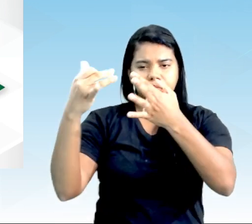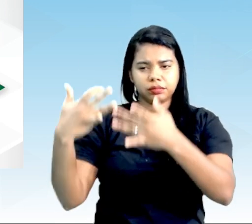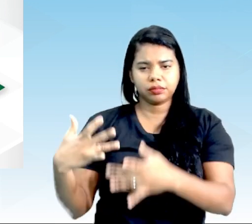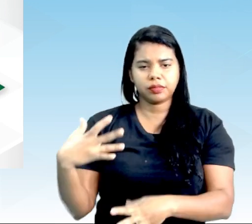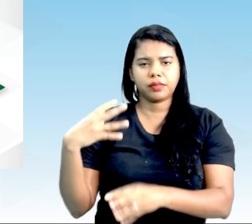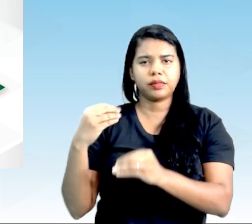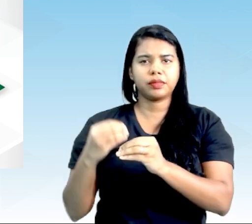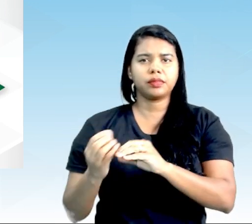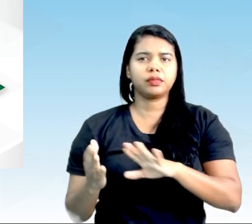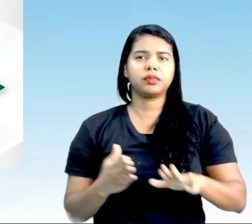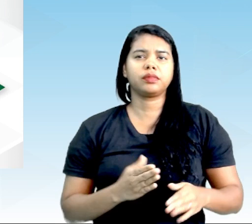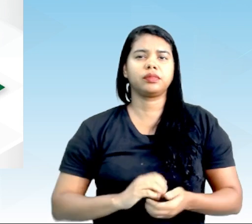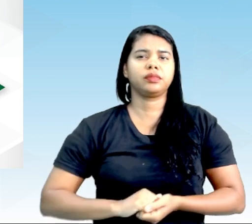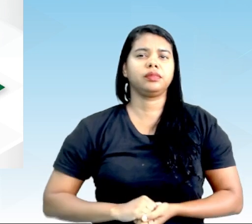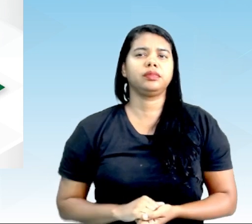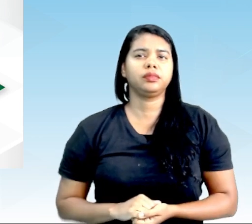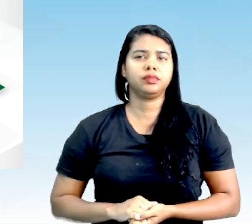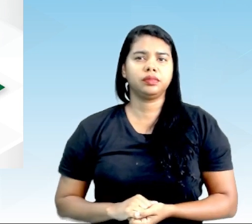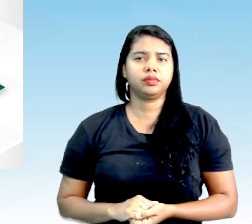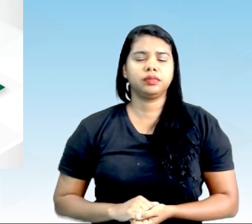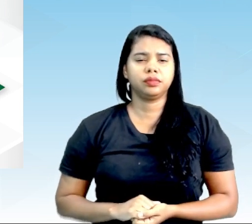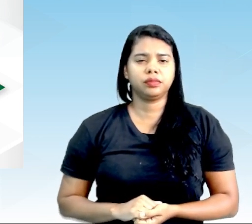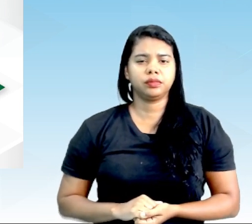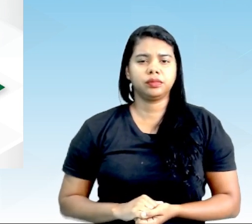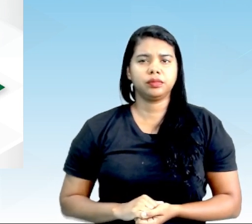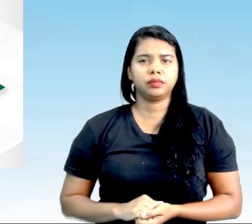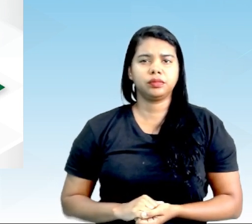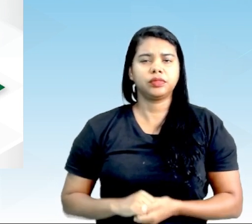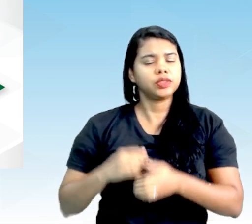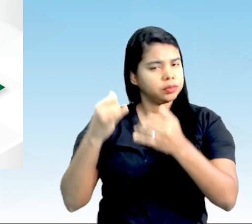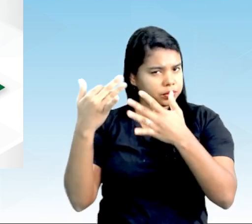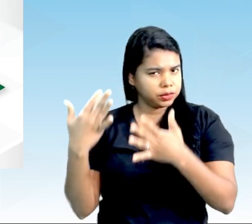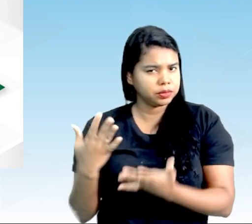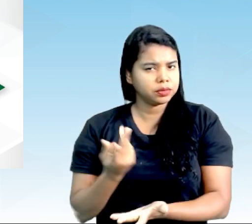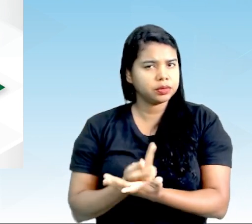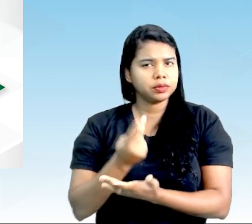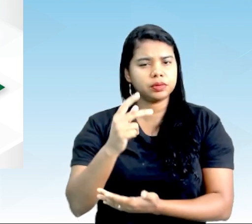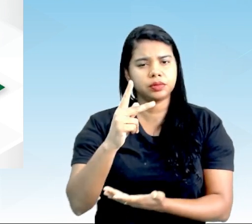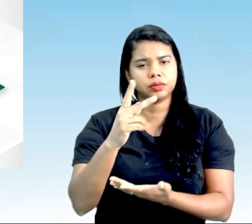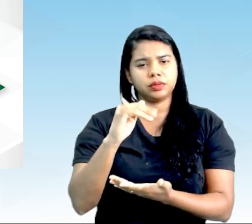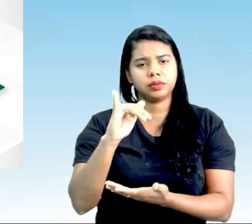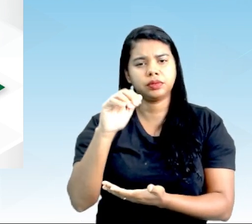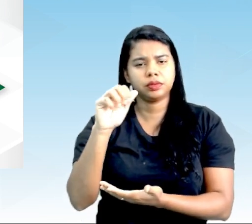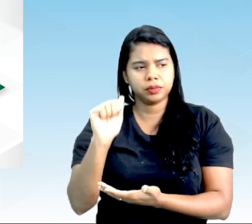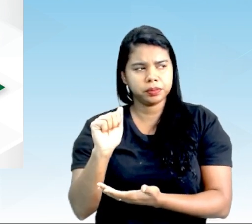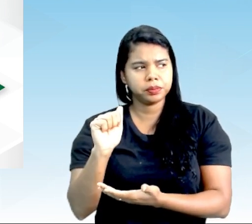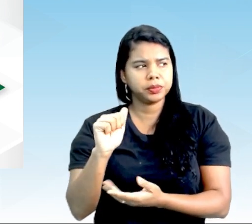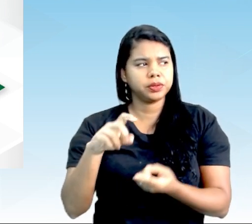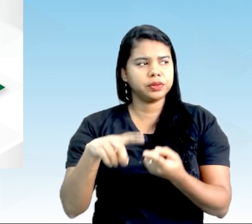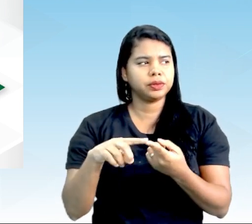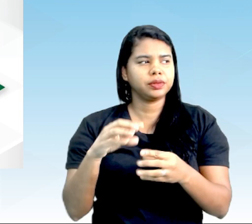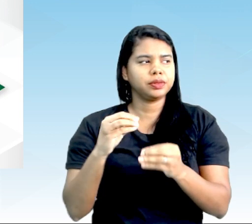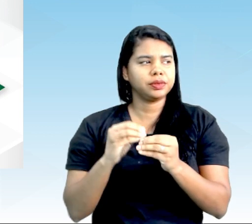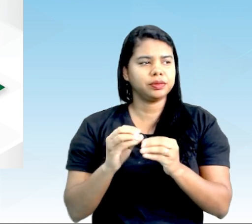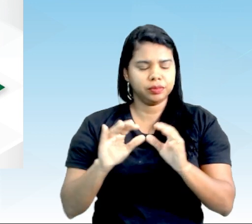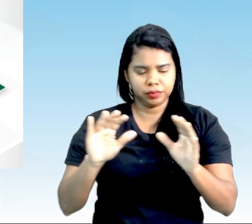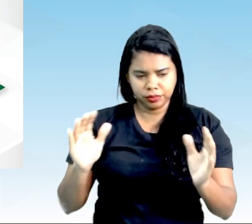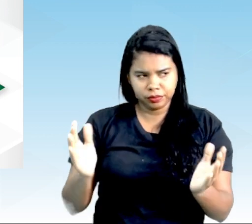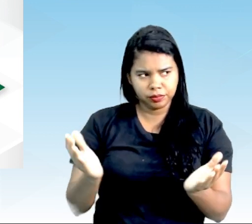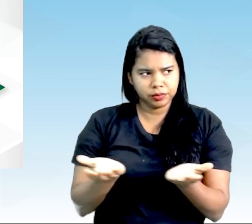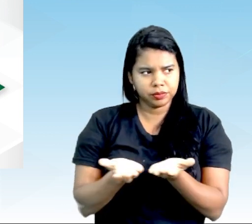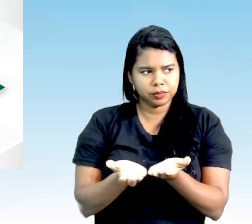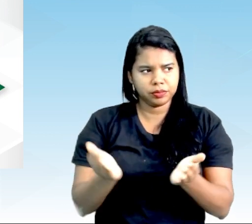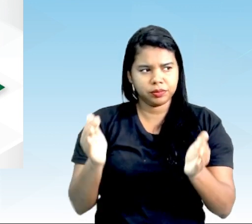medição de um artefato, vamos falar assim, né, de uma pia para banhar-se no formato redondo, por isso ele